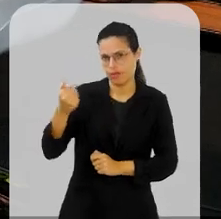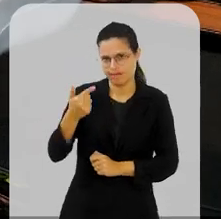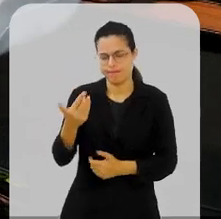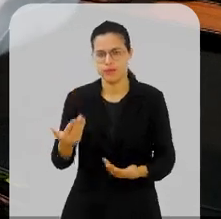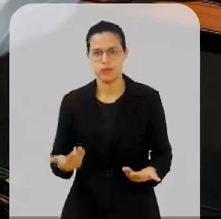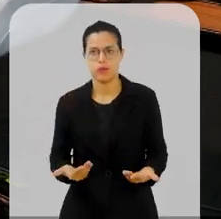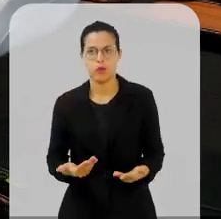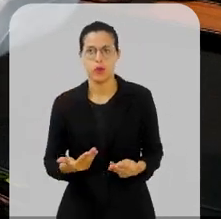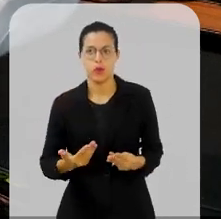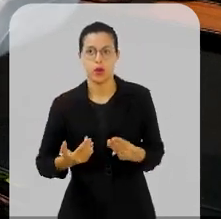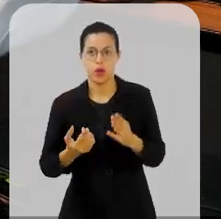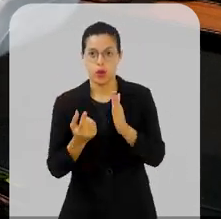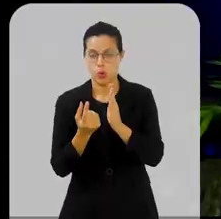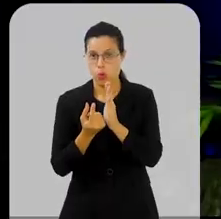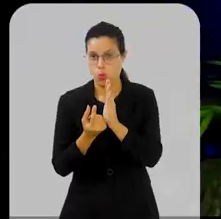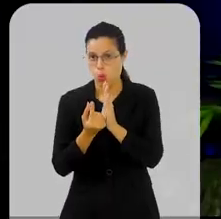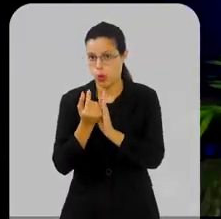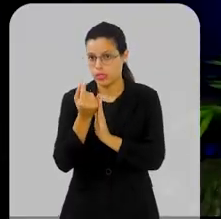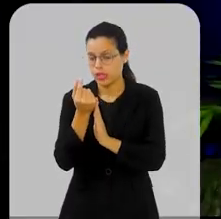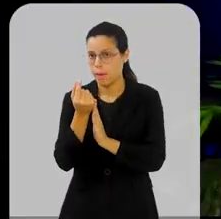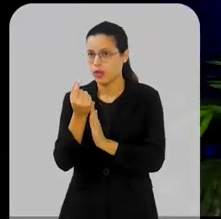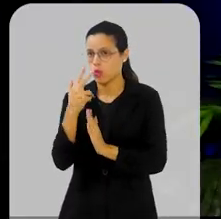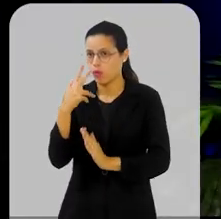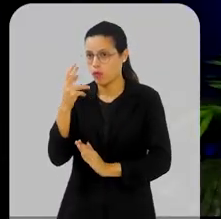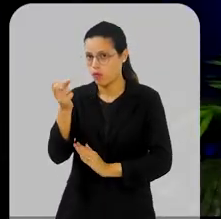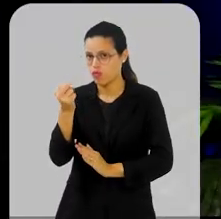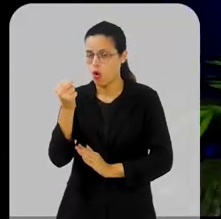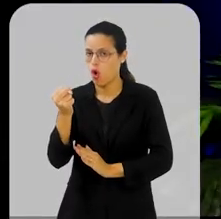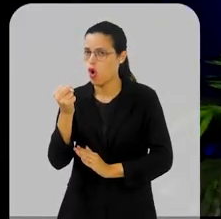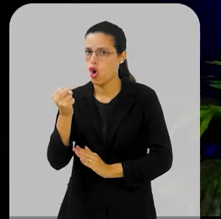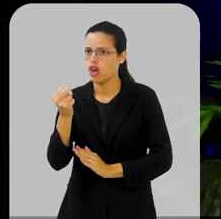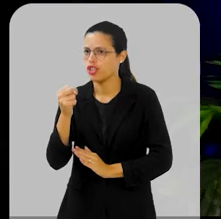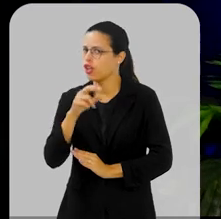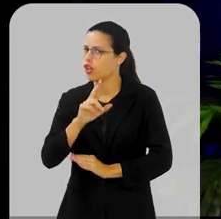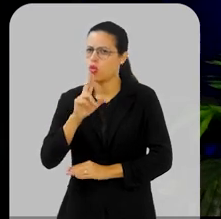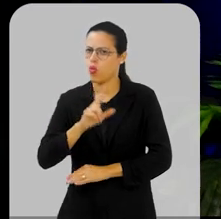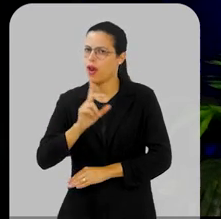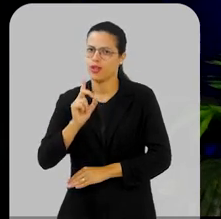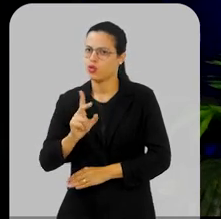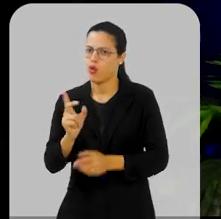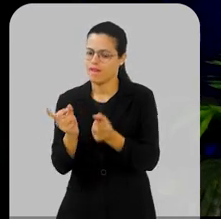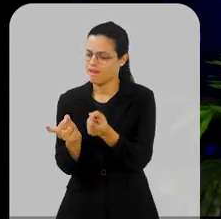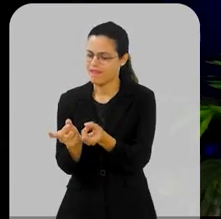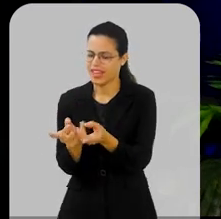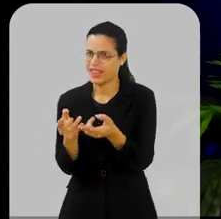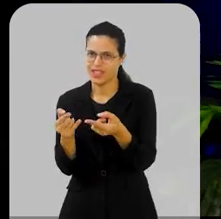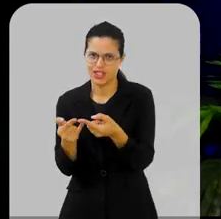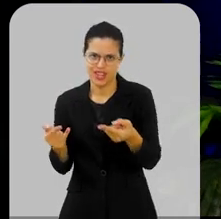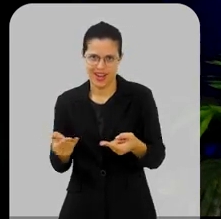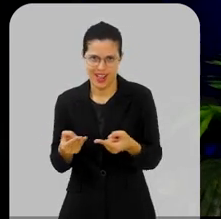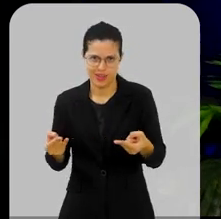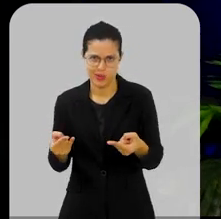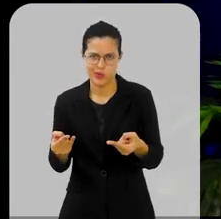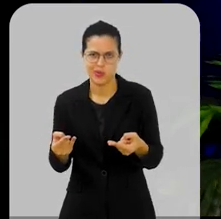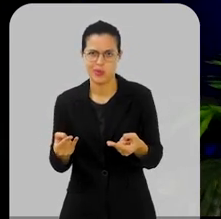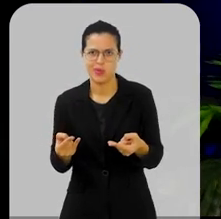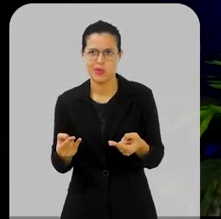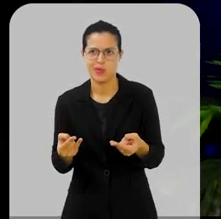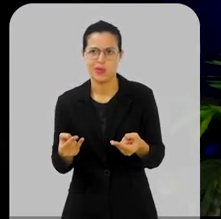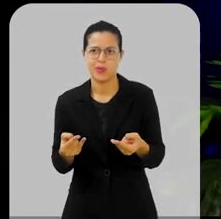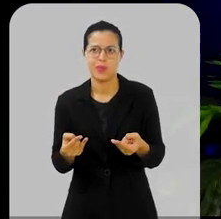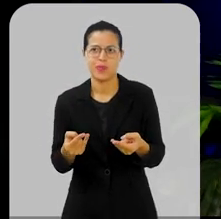que as receitas fortes do Flamengo não derivam somente de bilheteria.